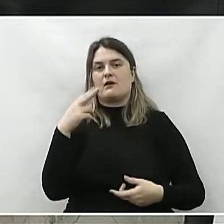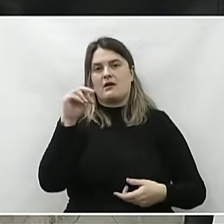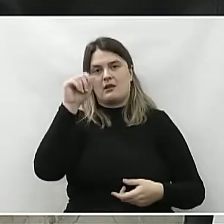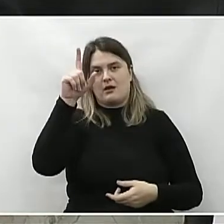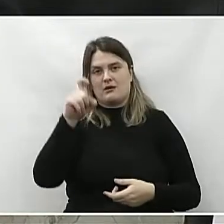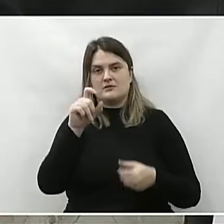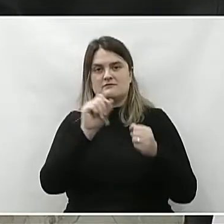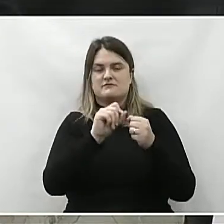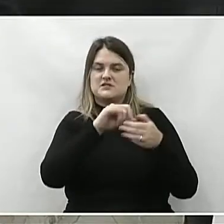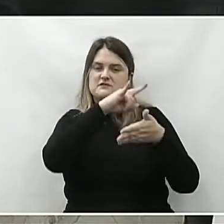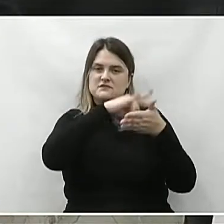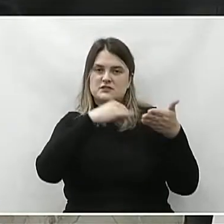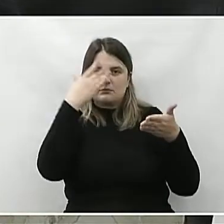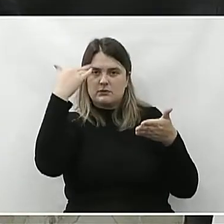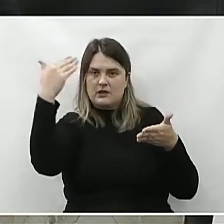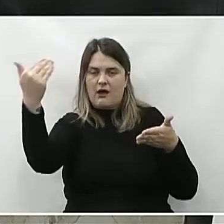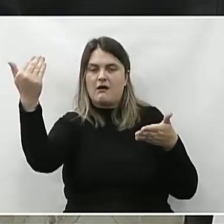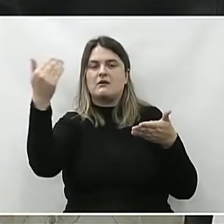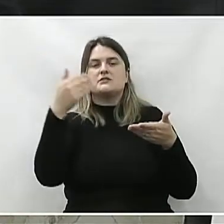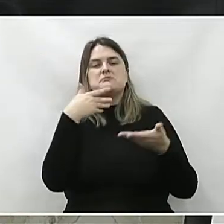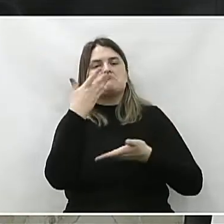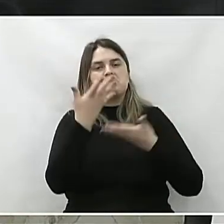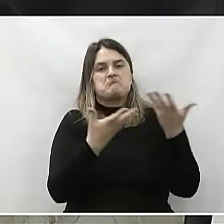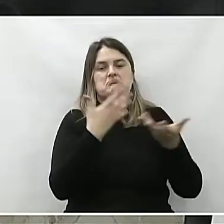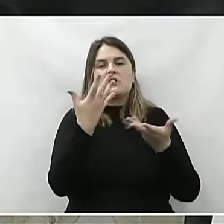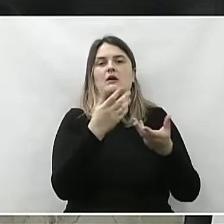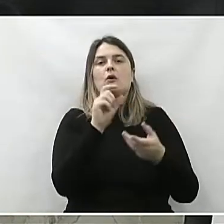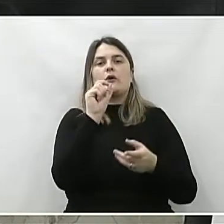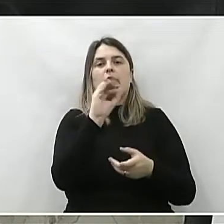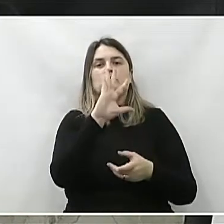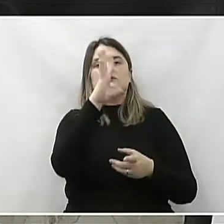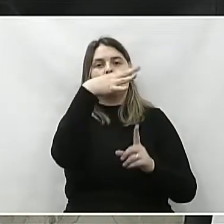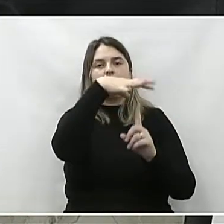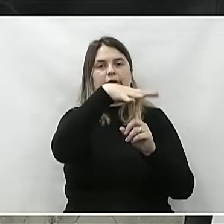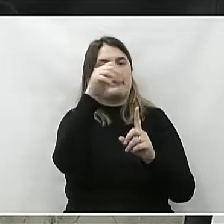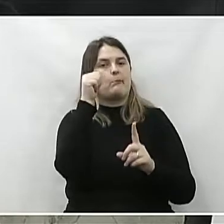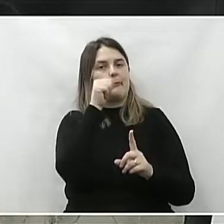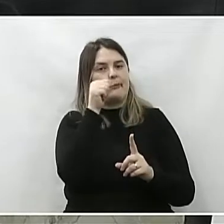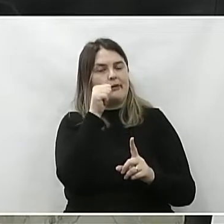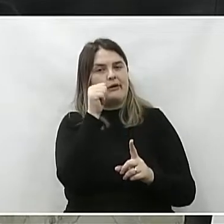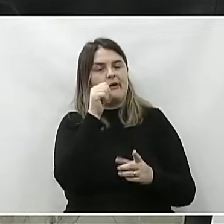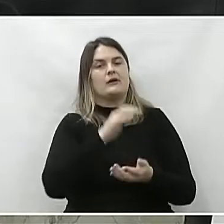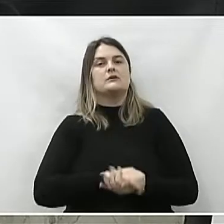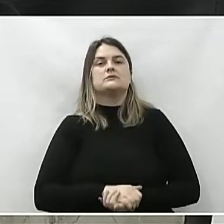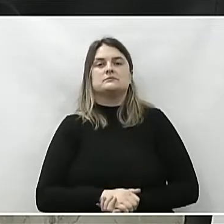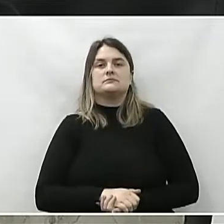pela moção e pelas palavras com relação ao evento das mulheres empreendedoras de União da Vitória.